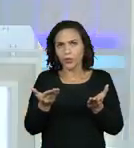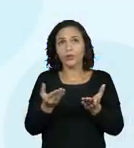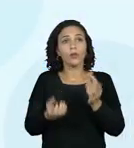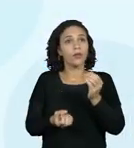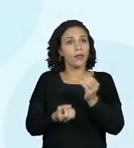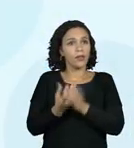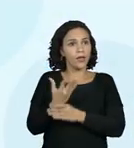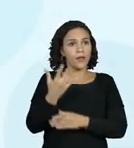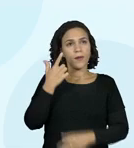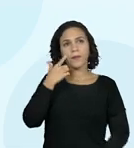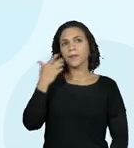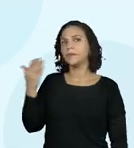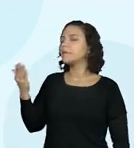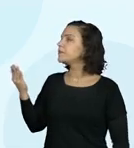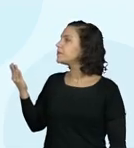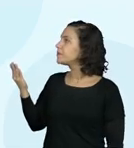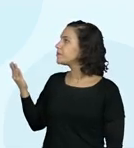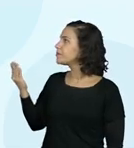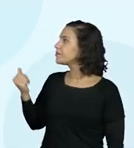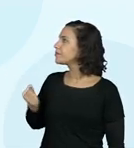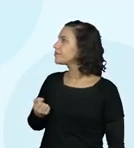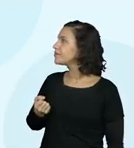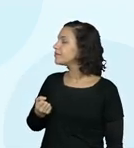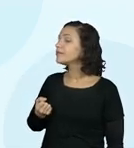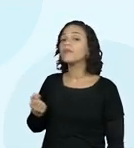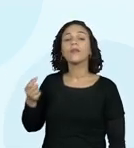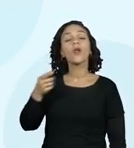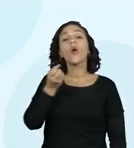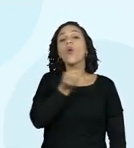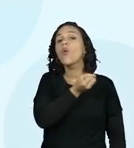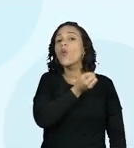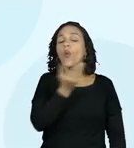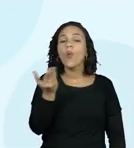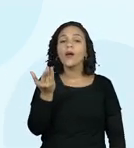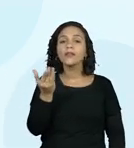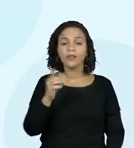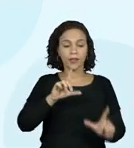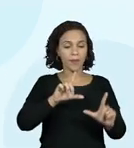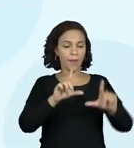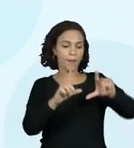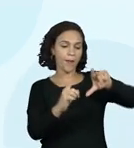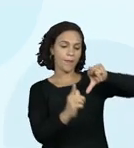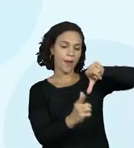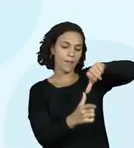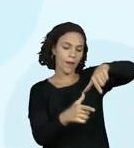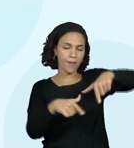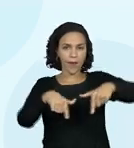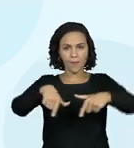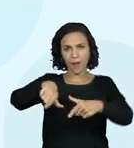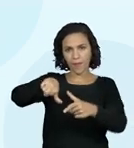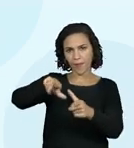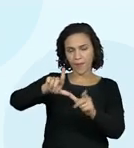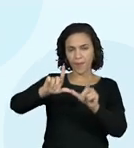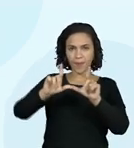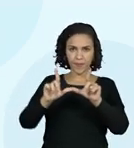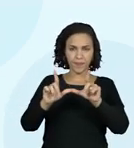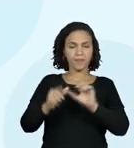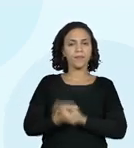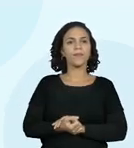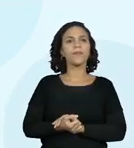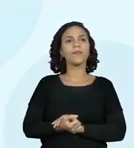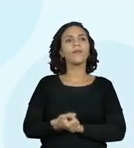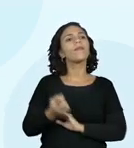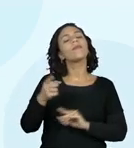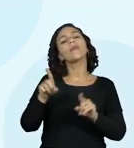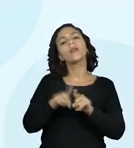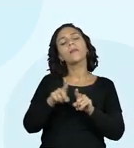aqui, ó. Nós vamos contar o número de lados do polígono, tá bem? E vamos começar pela base. Nós vamos contar